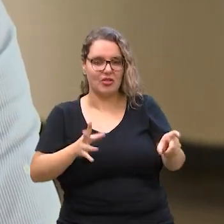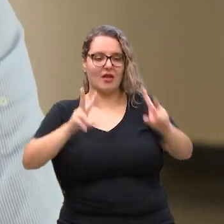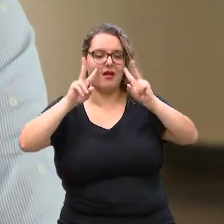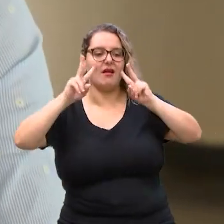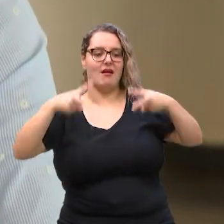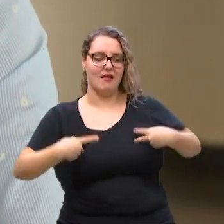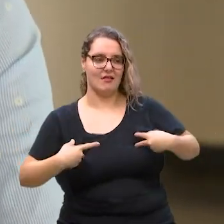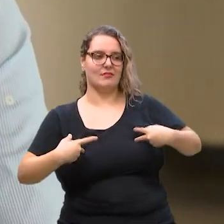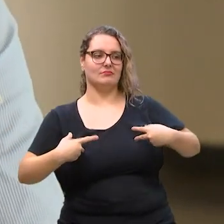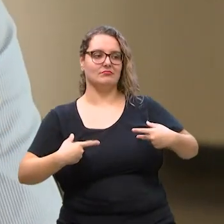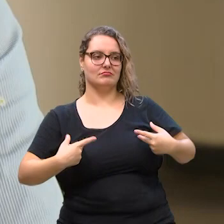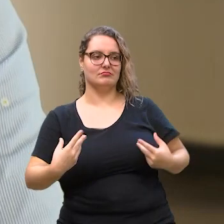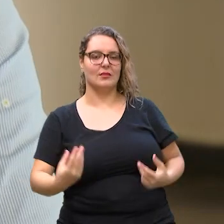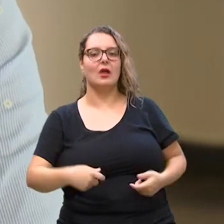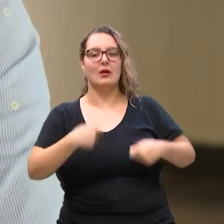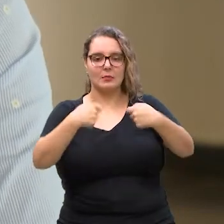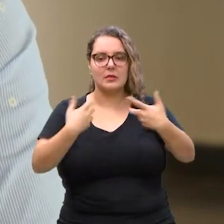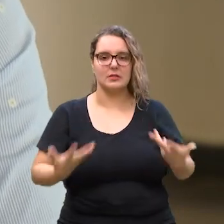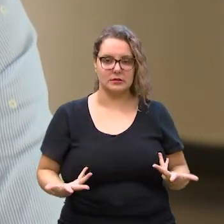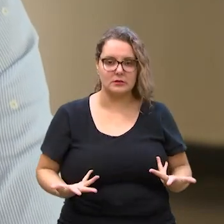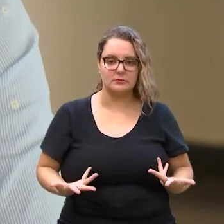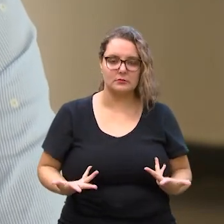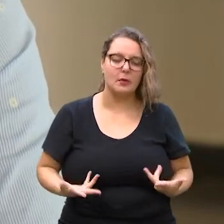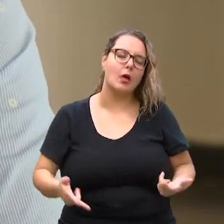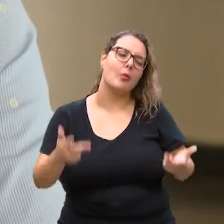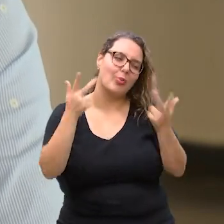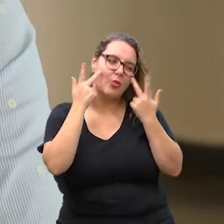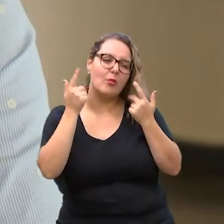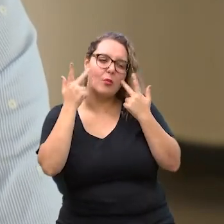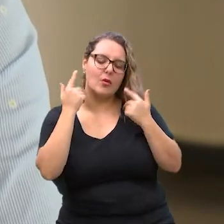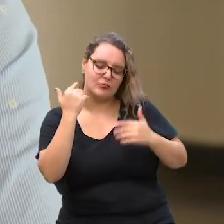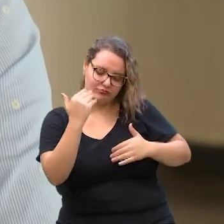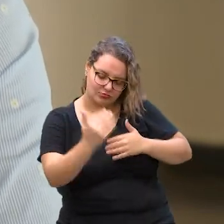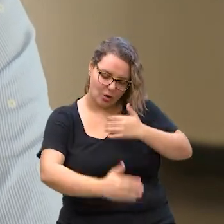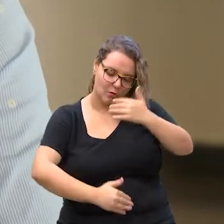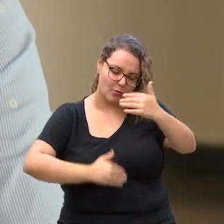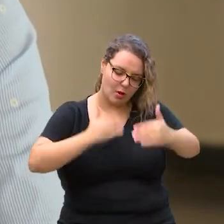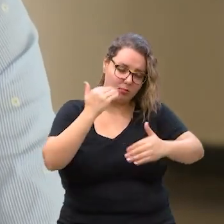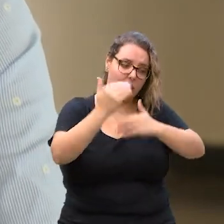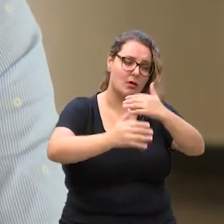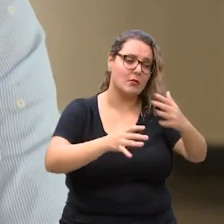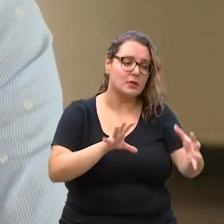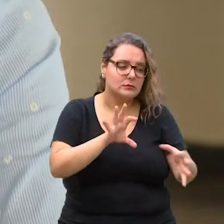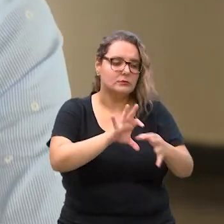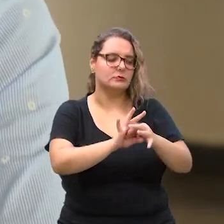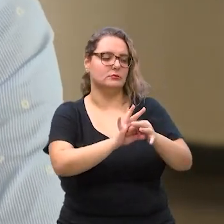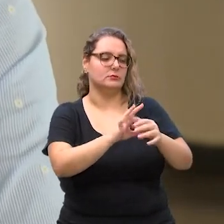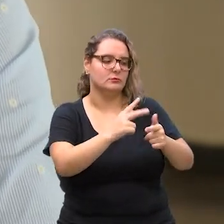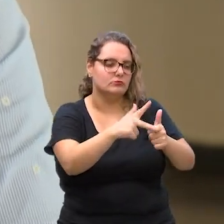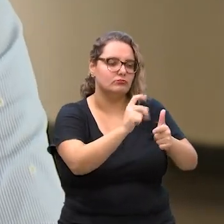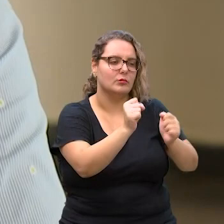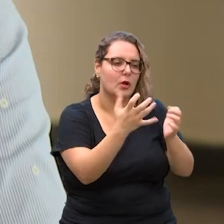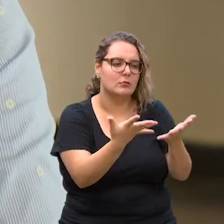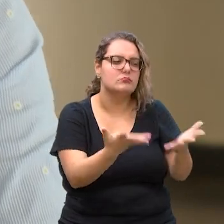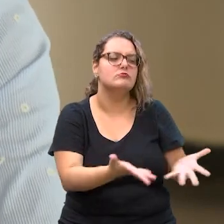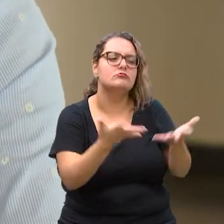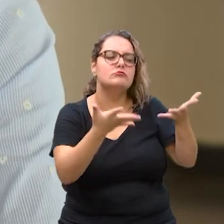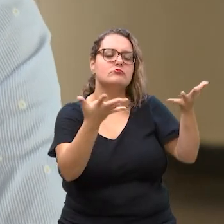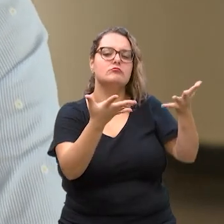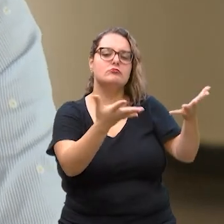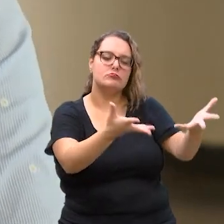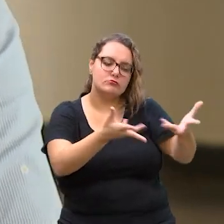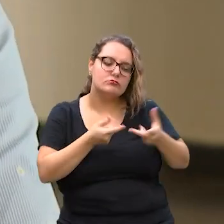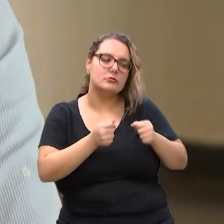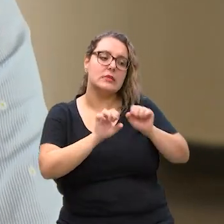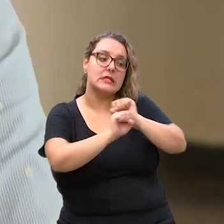explicar. Mas enfim, normalmente é o nosso trabalho de desenvolver esse vínculo, de conquistá-lo, de trazer para o nosso lado e